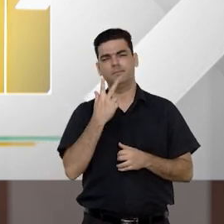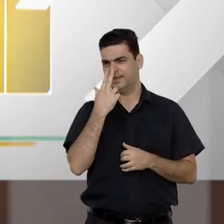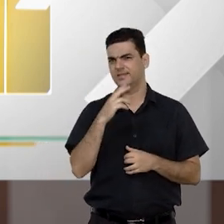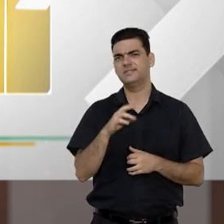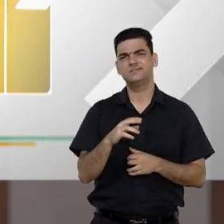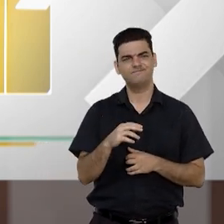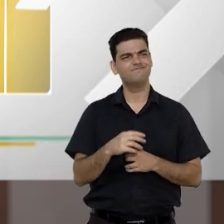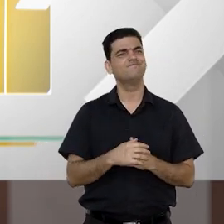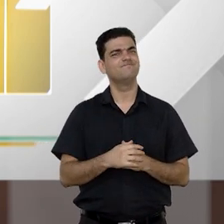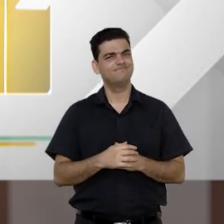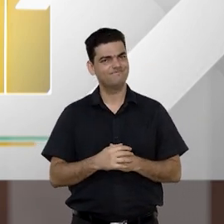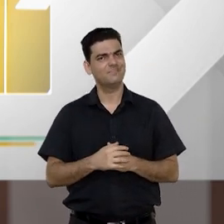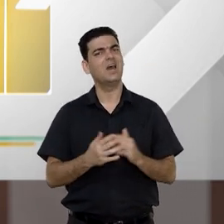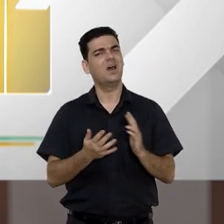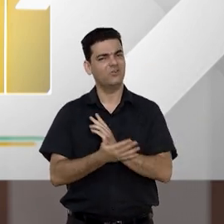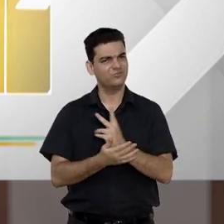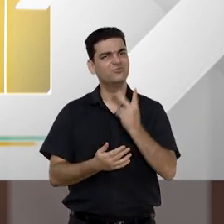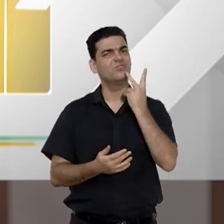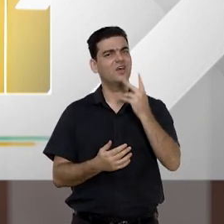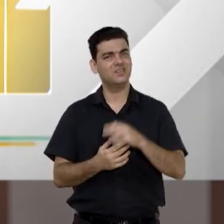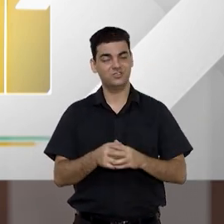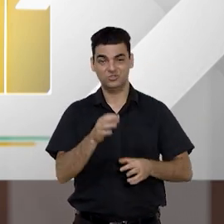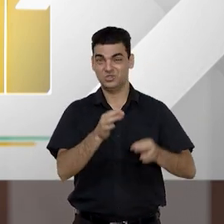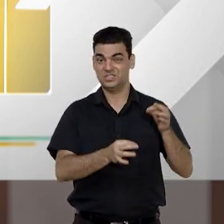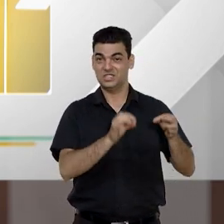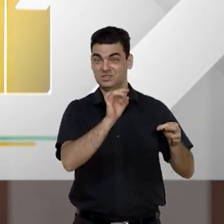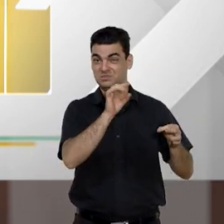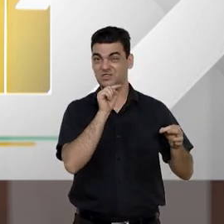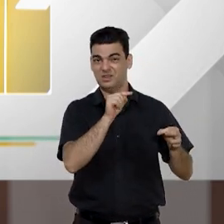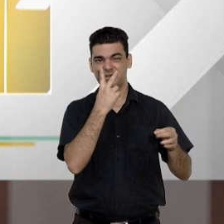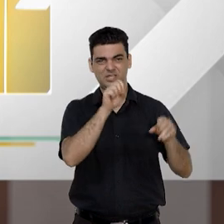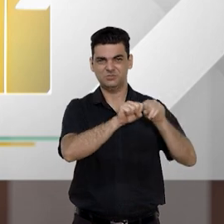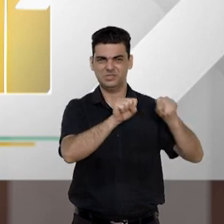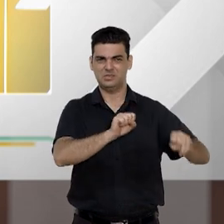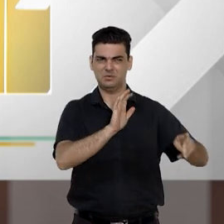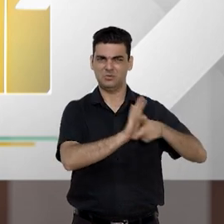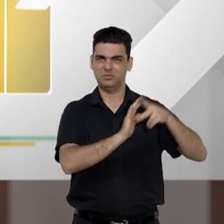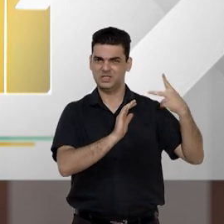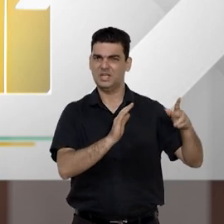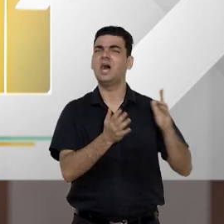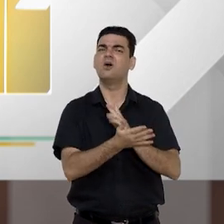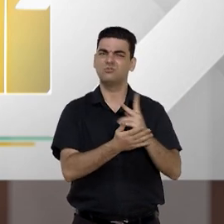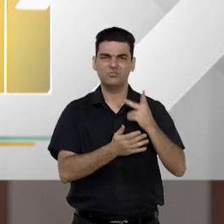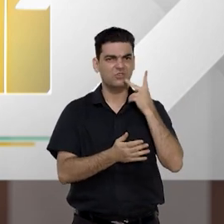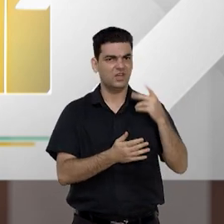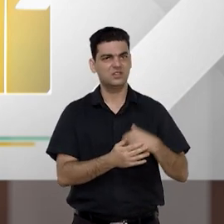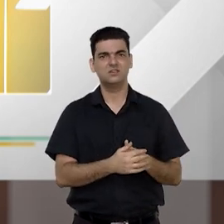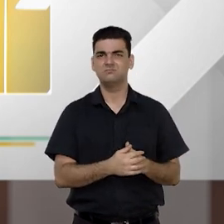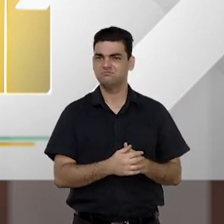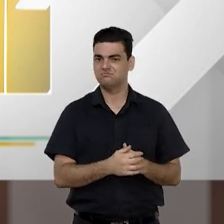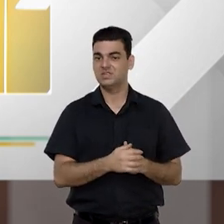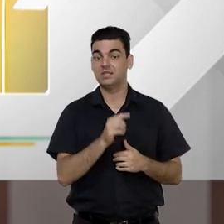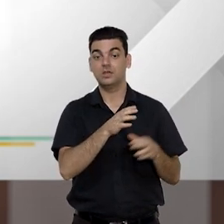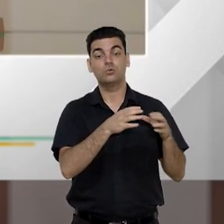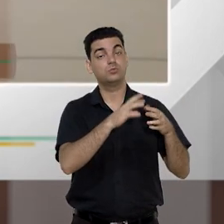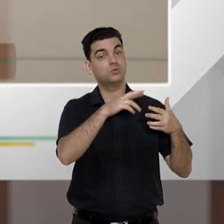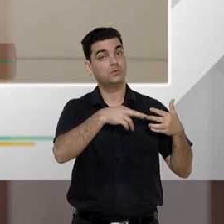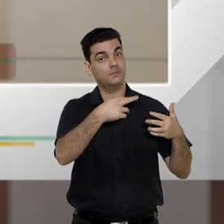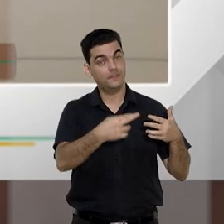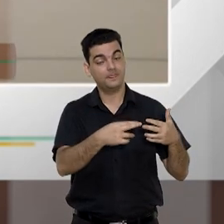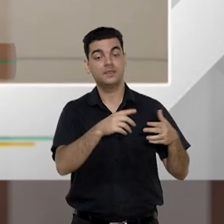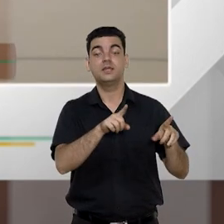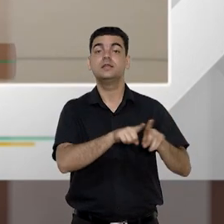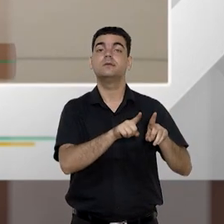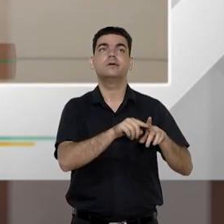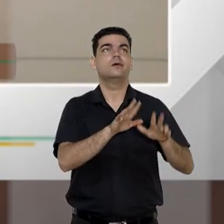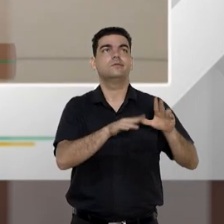É muito corriqueiro nós afirmarmos que o juizado tem um microsistema próprio, que teriam então os juizados,